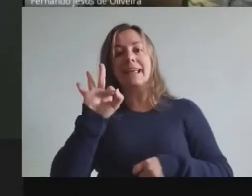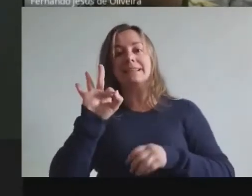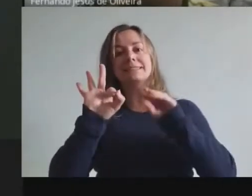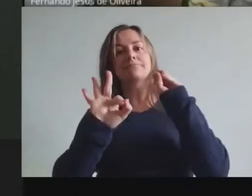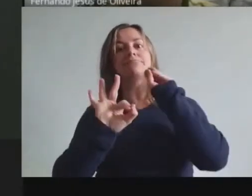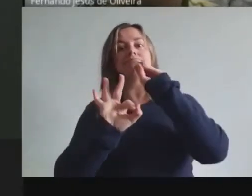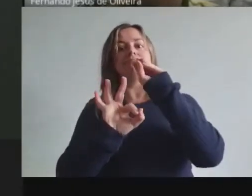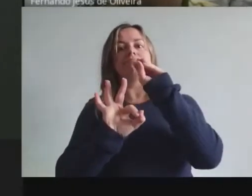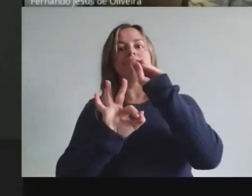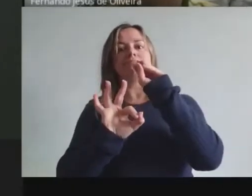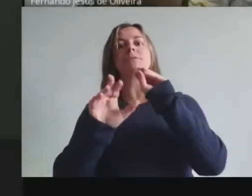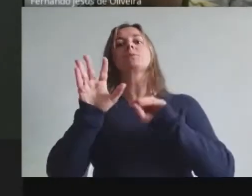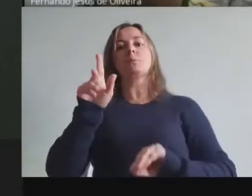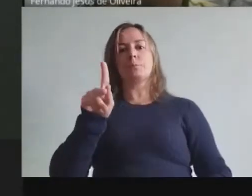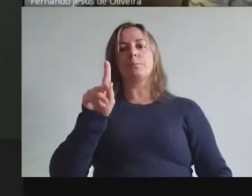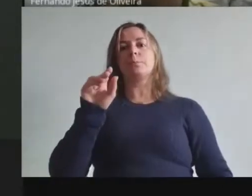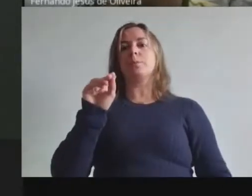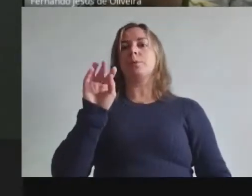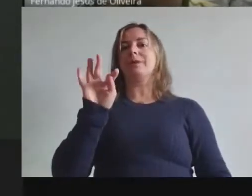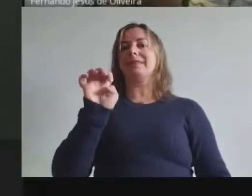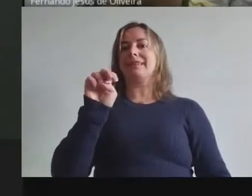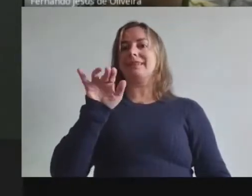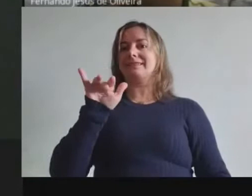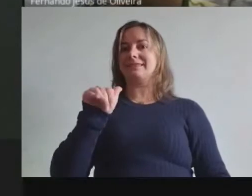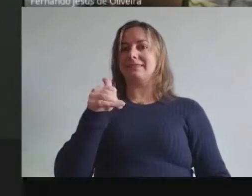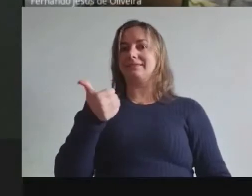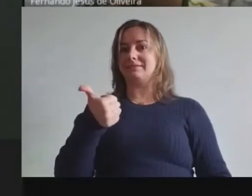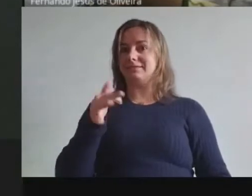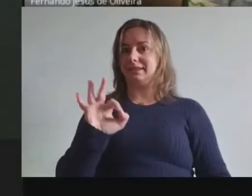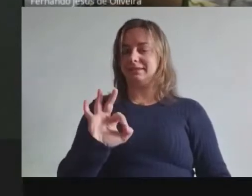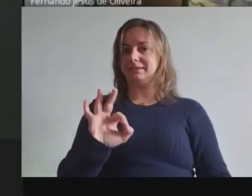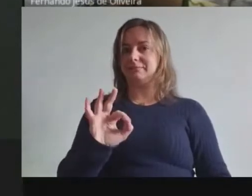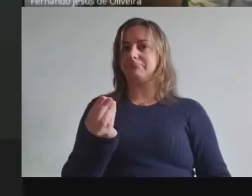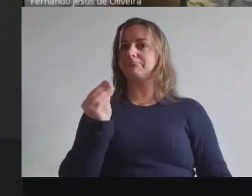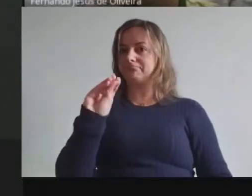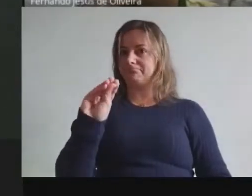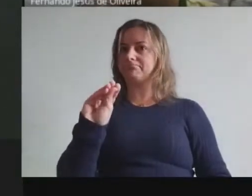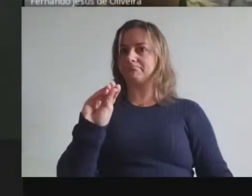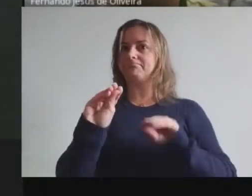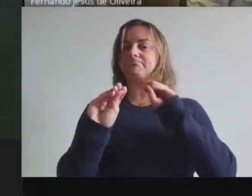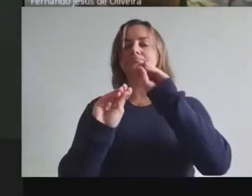Bom, então, um pouquinho de matemática, né?